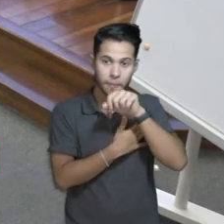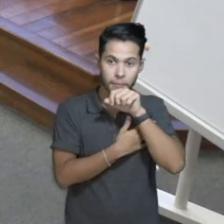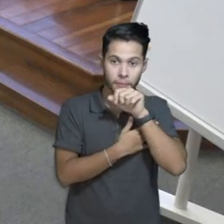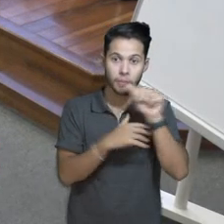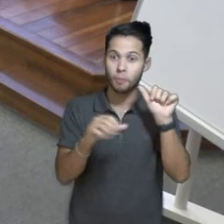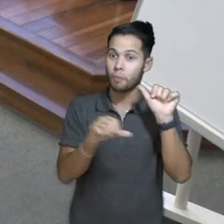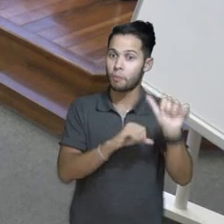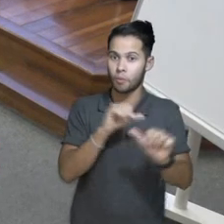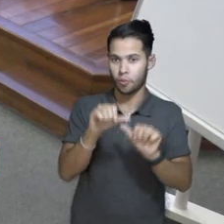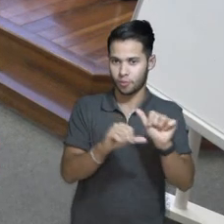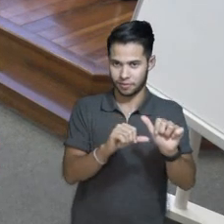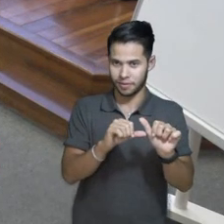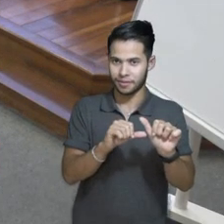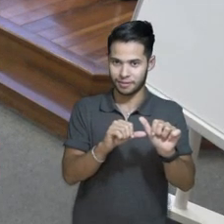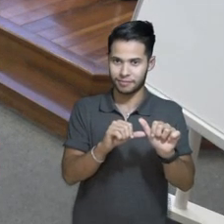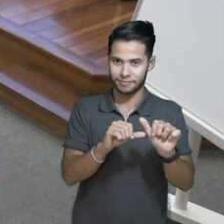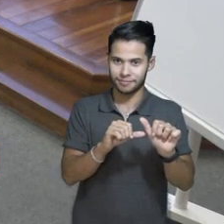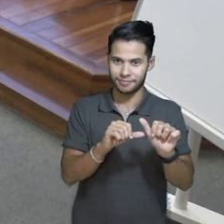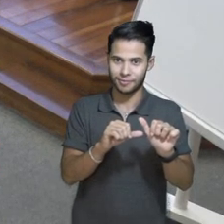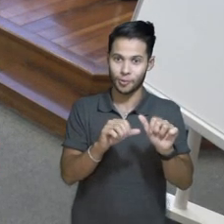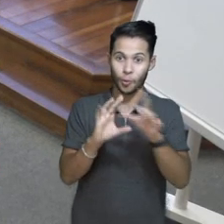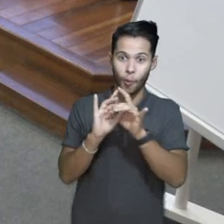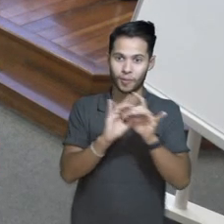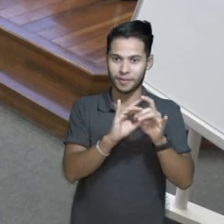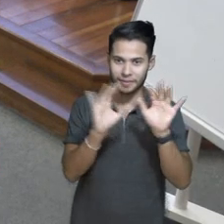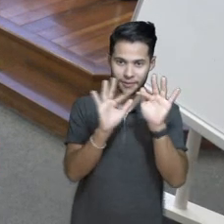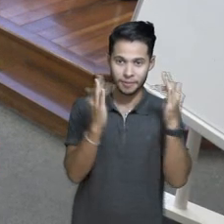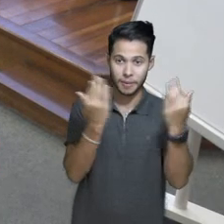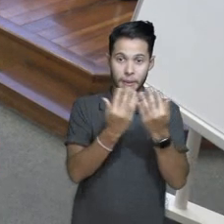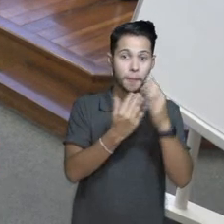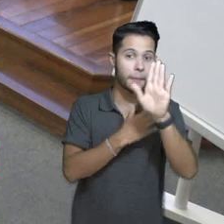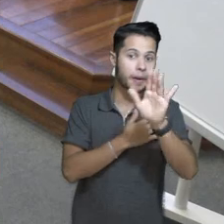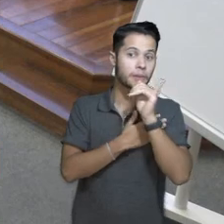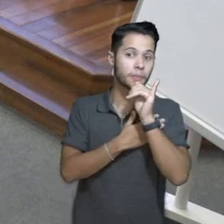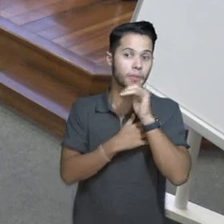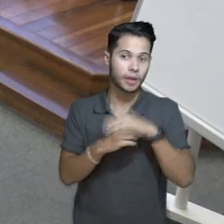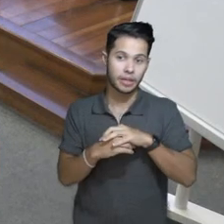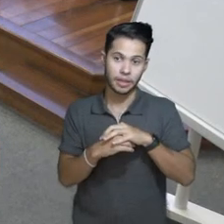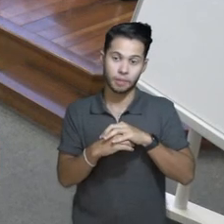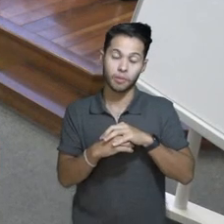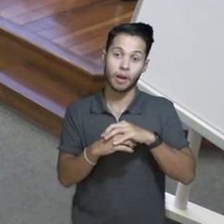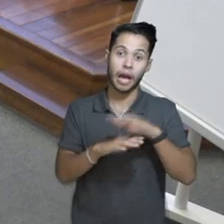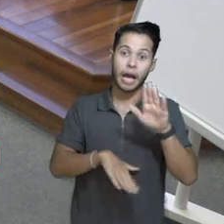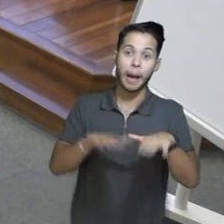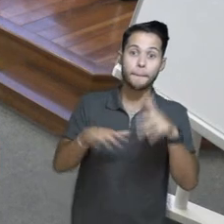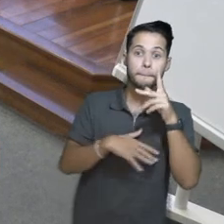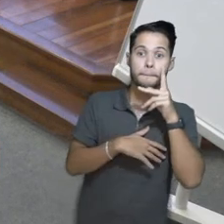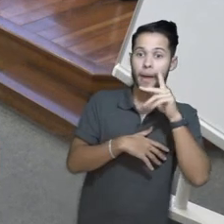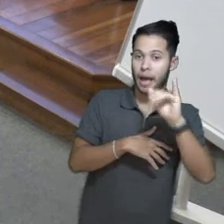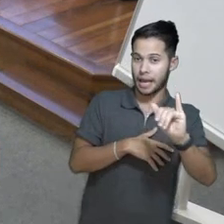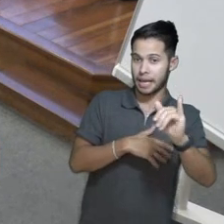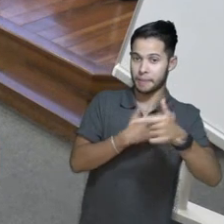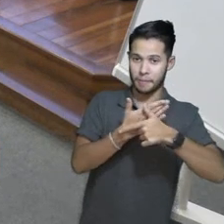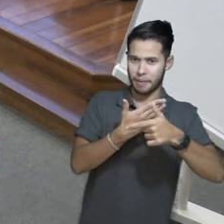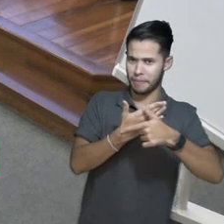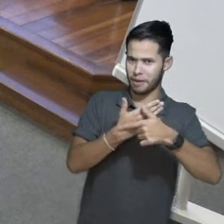família no momento que um deixa de fazer o seu papel dá